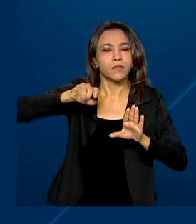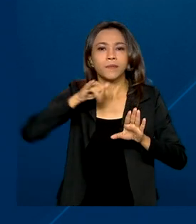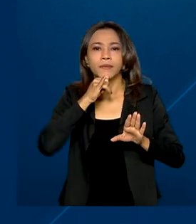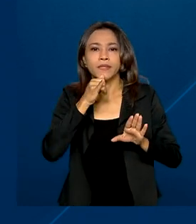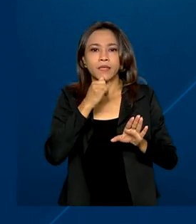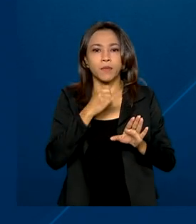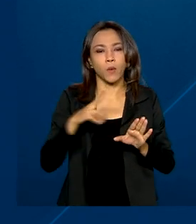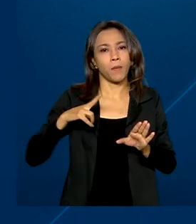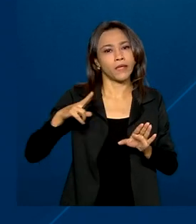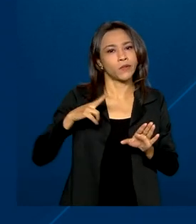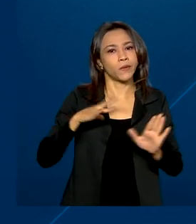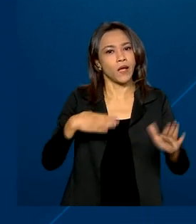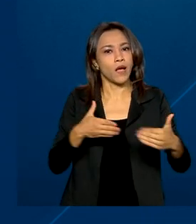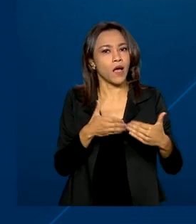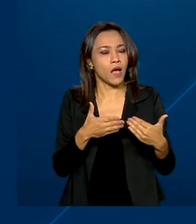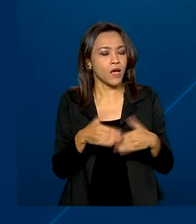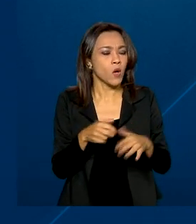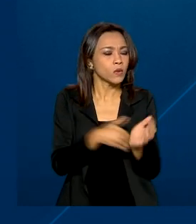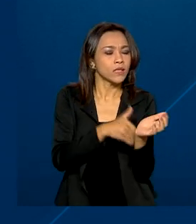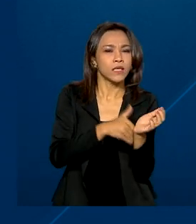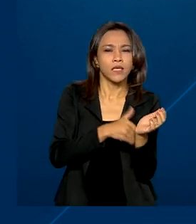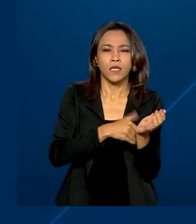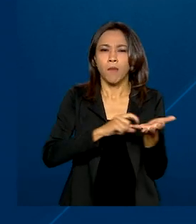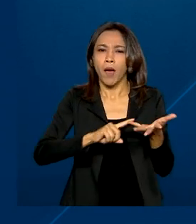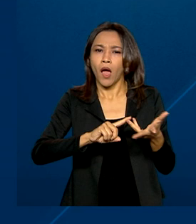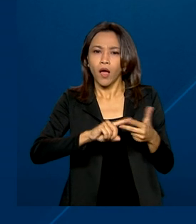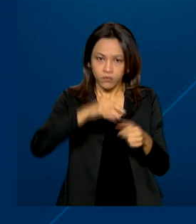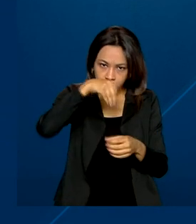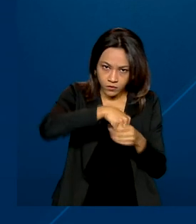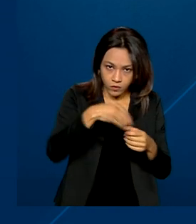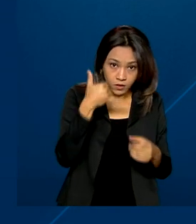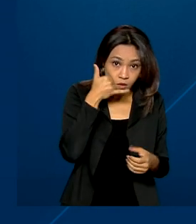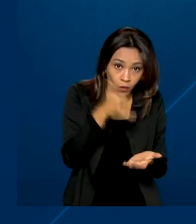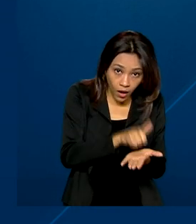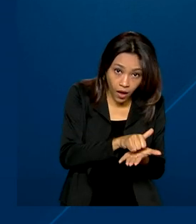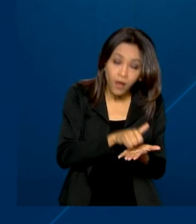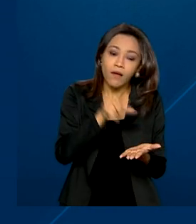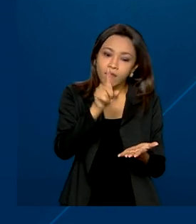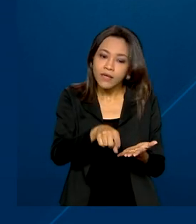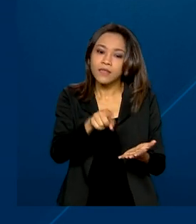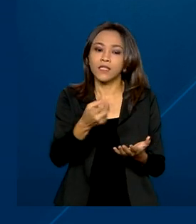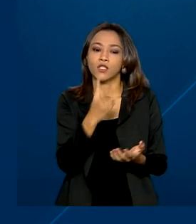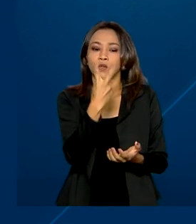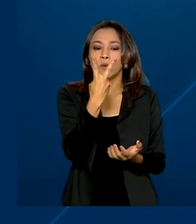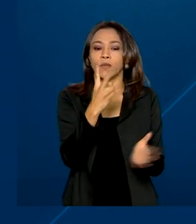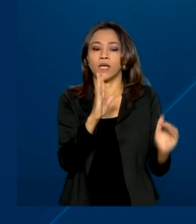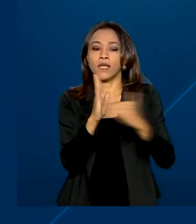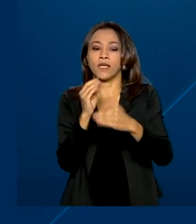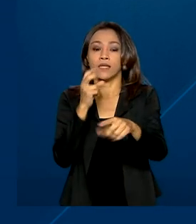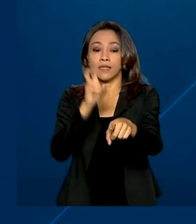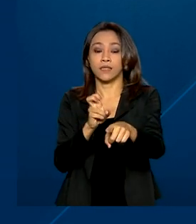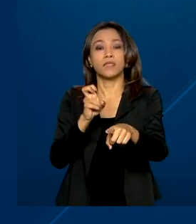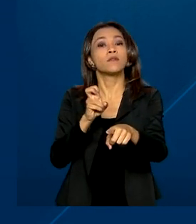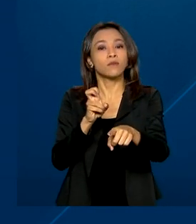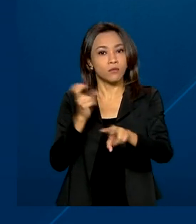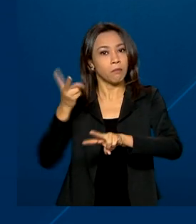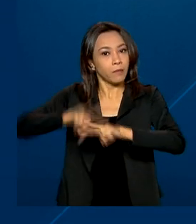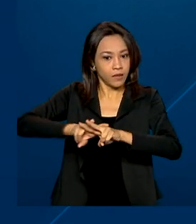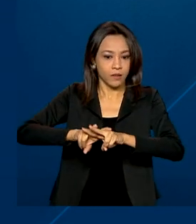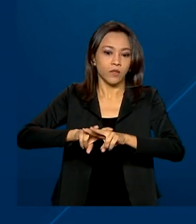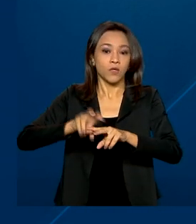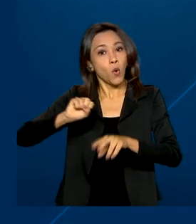comunicações privadas ou Segredos comerciais a pena será de reclusão de dois a cinco anos e multa